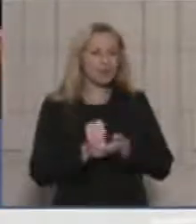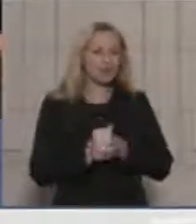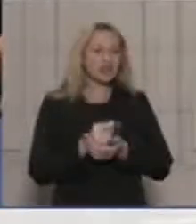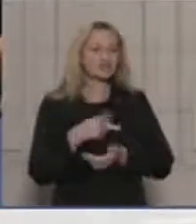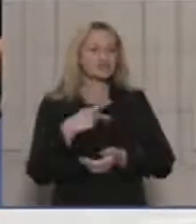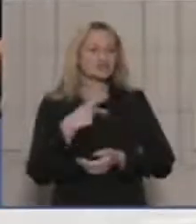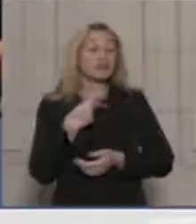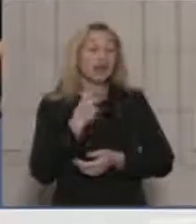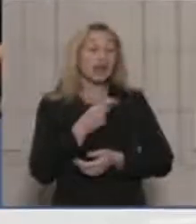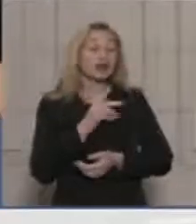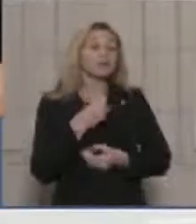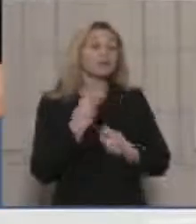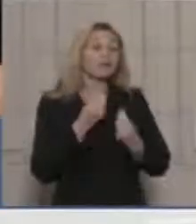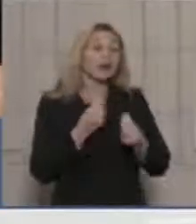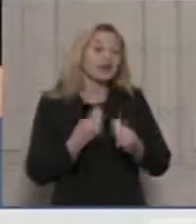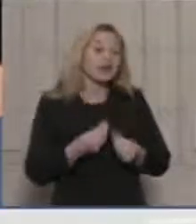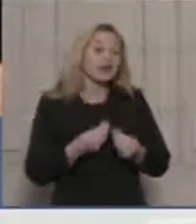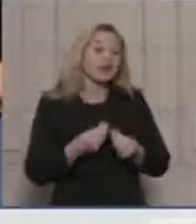que vieram